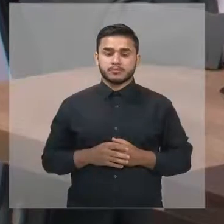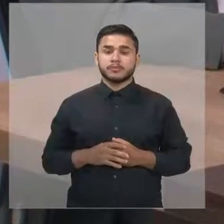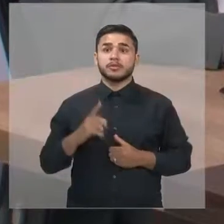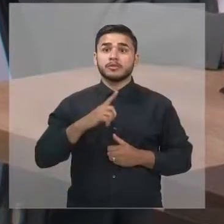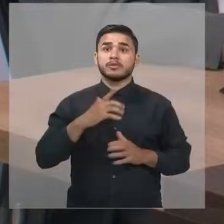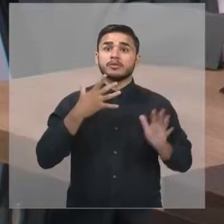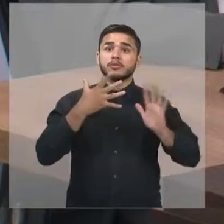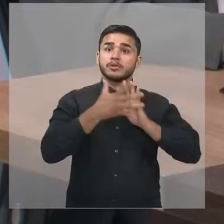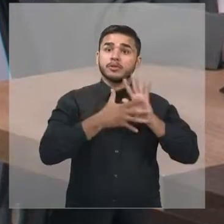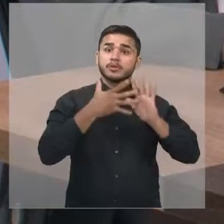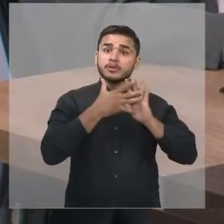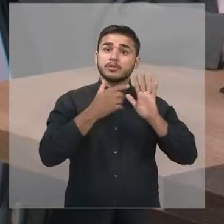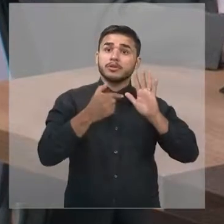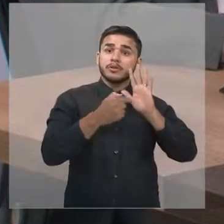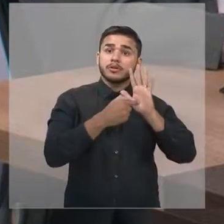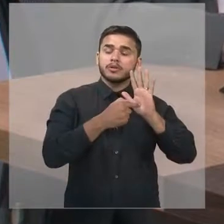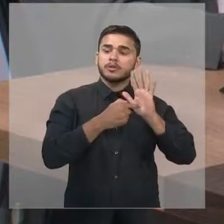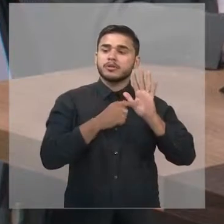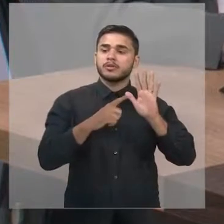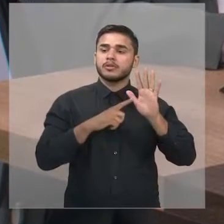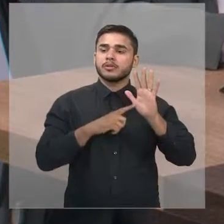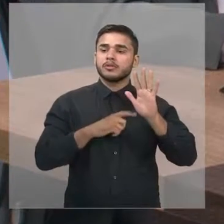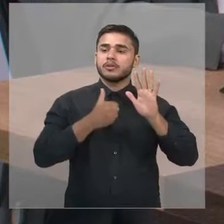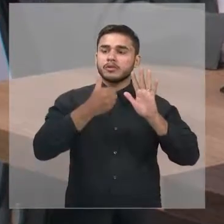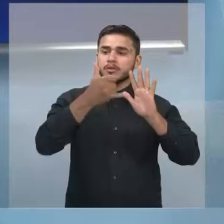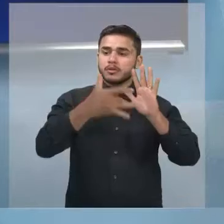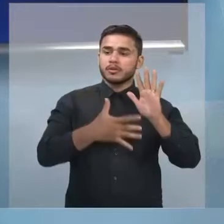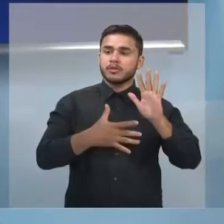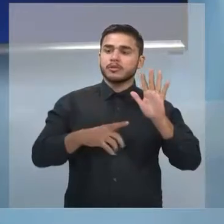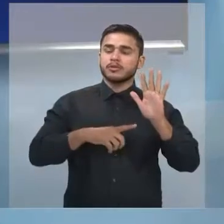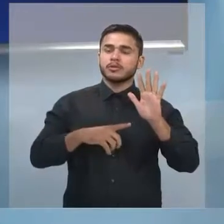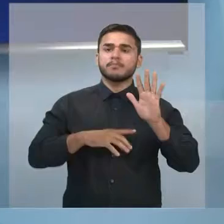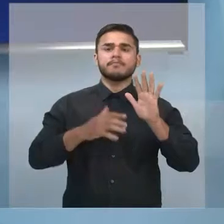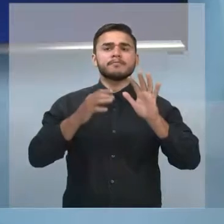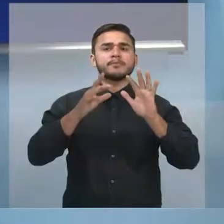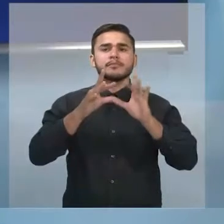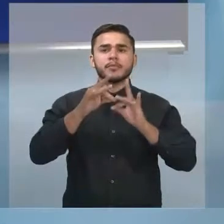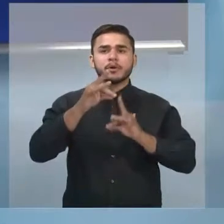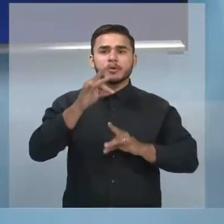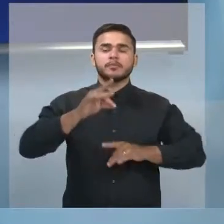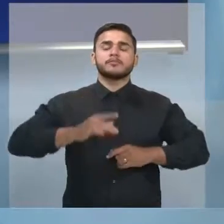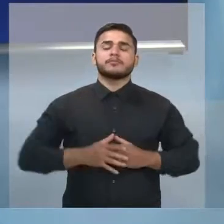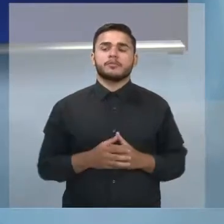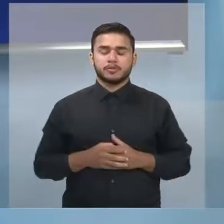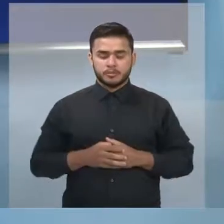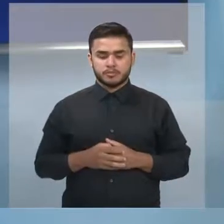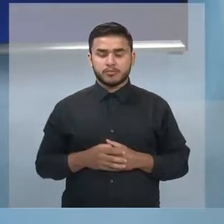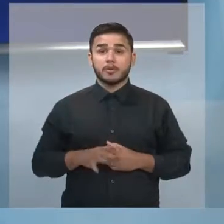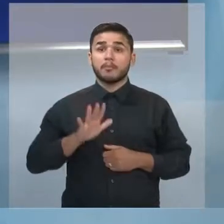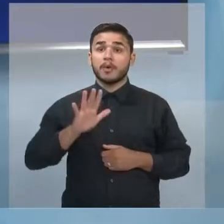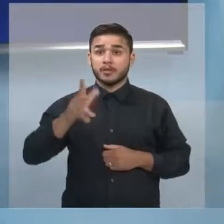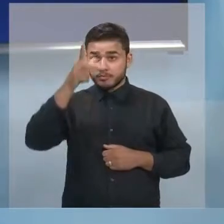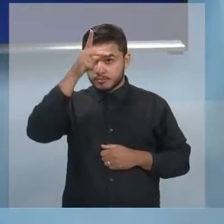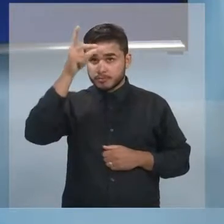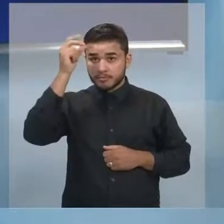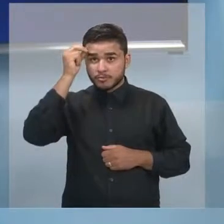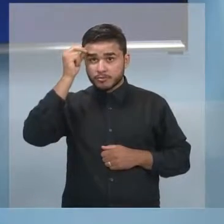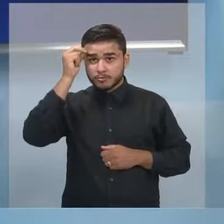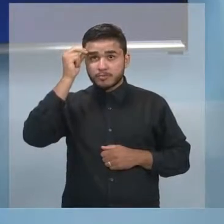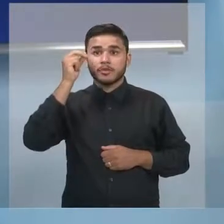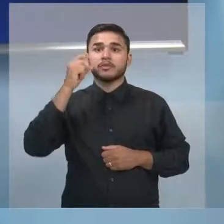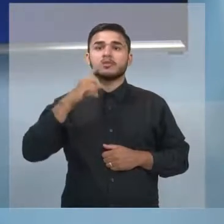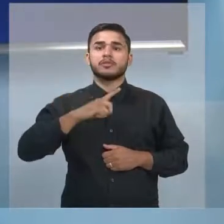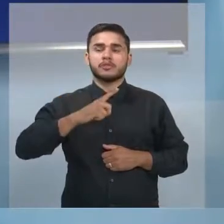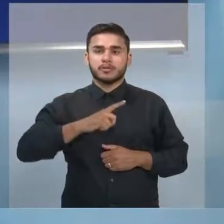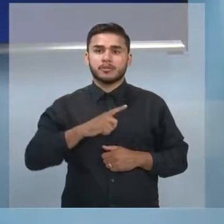escrito de forma muito educativa e muito didática o que é que aquilo significava. Então, o prefeito do Rio de Janeiro, Marcelo Crivella, que